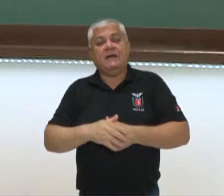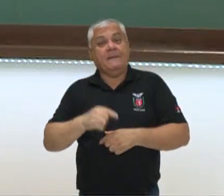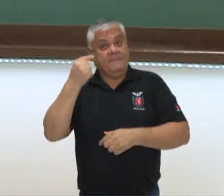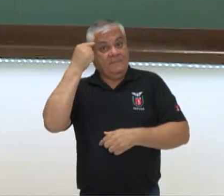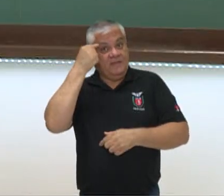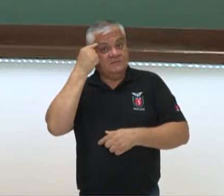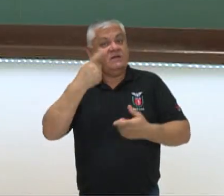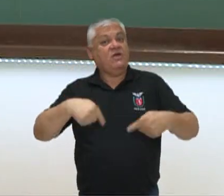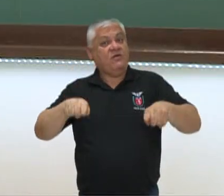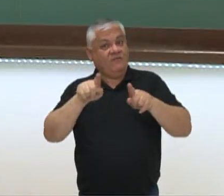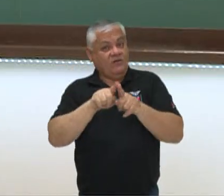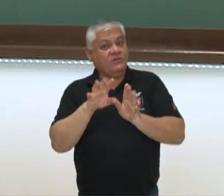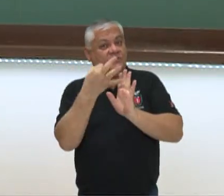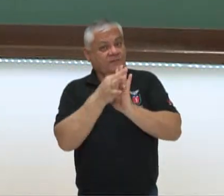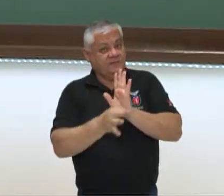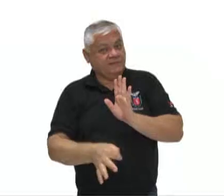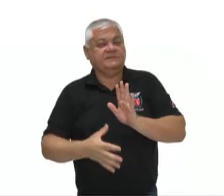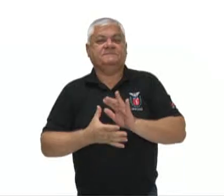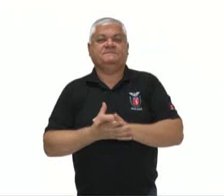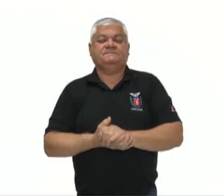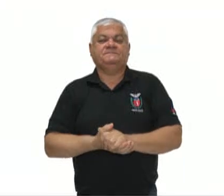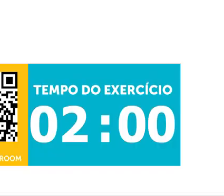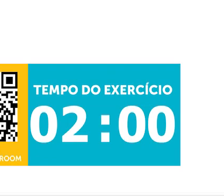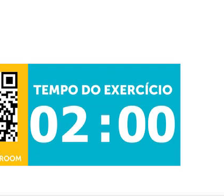já volto com vocês comentando o gabarito.